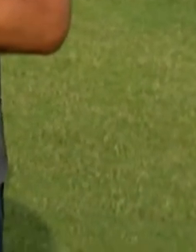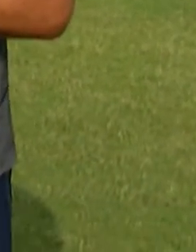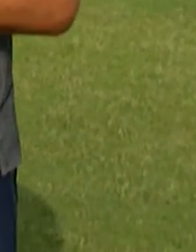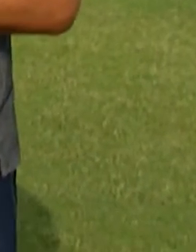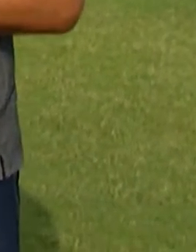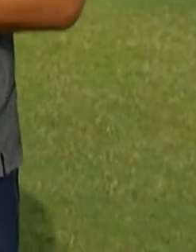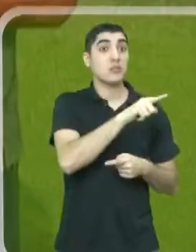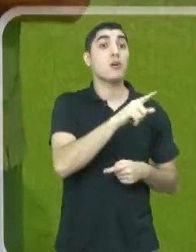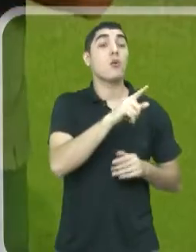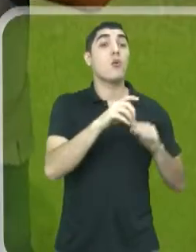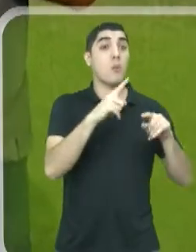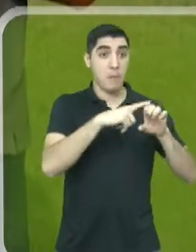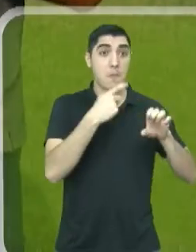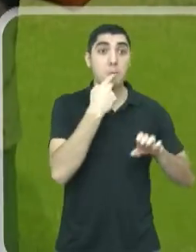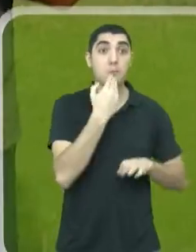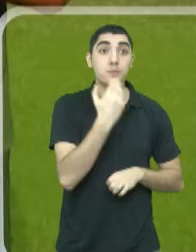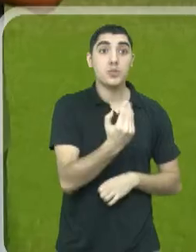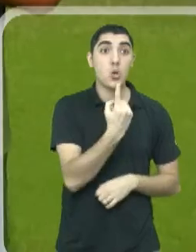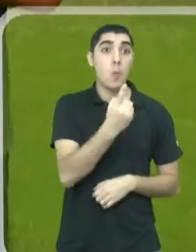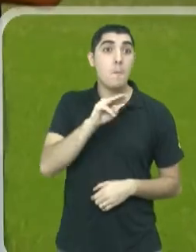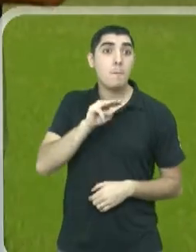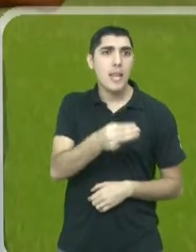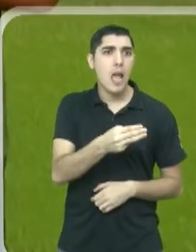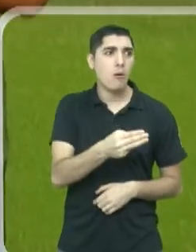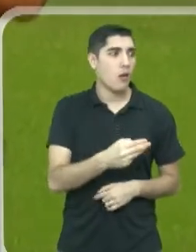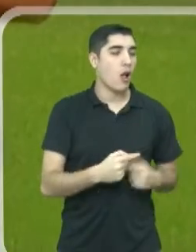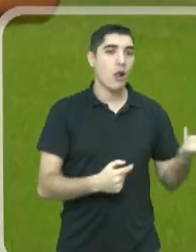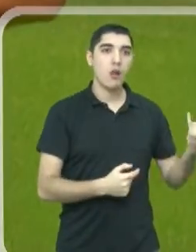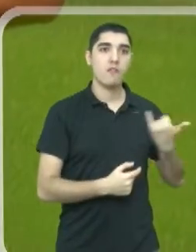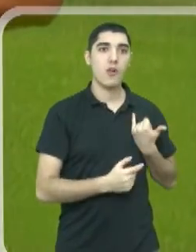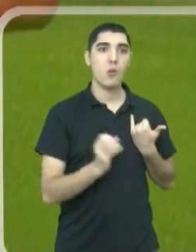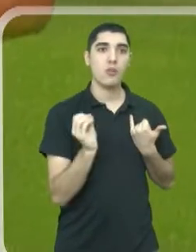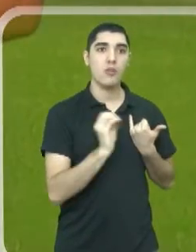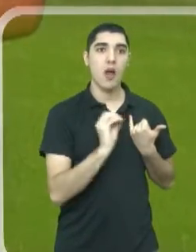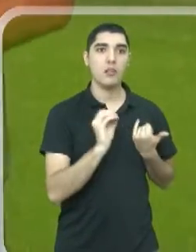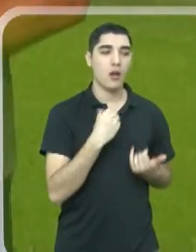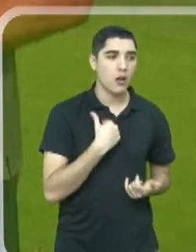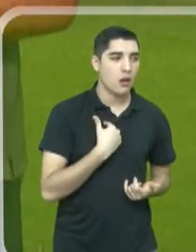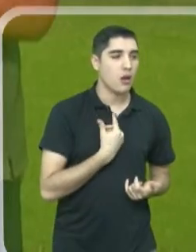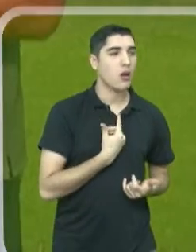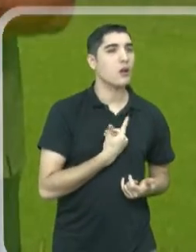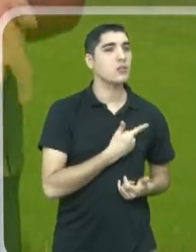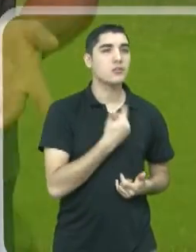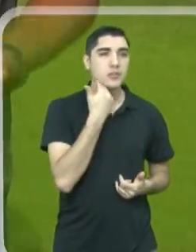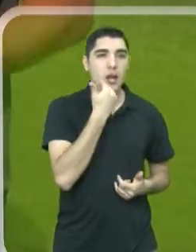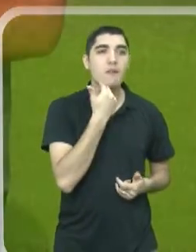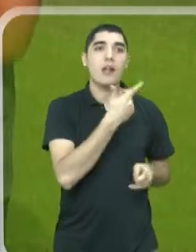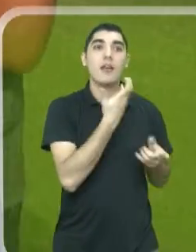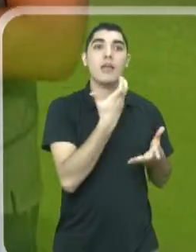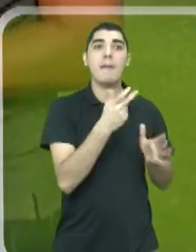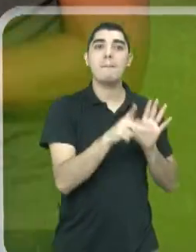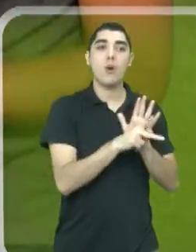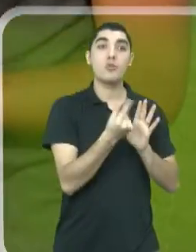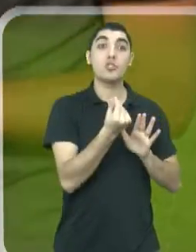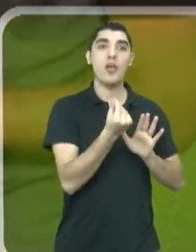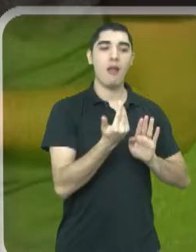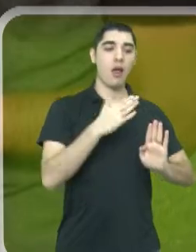milhão. E sem me falar. Né? Então ele queria ganhar aquele dinheiro por fora e infelizmente isso no